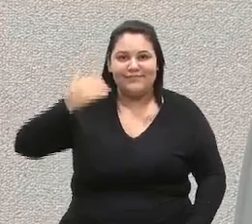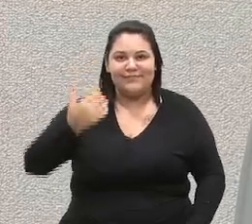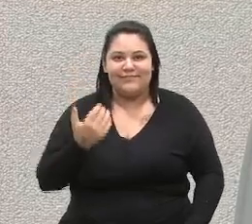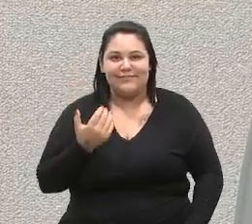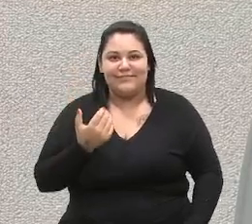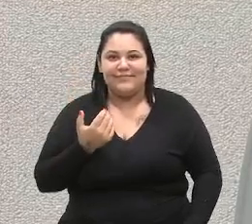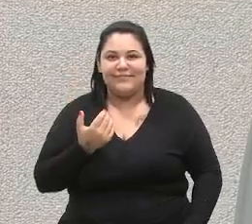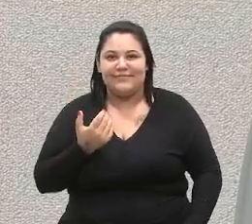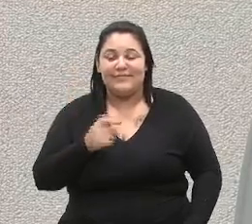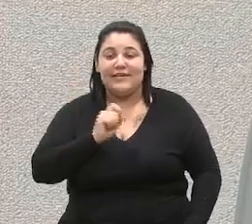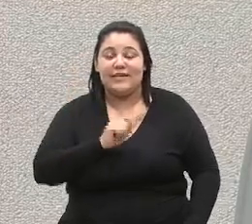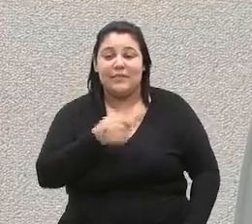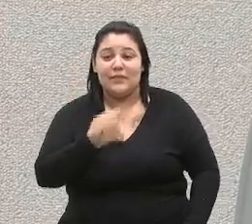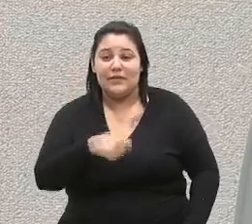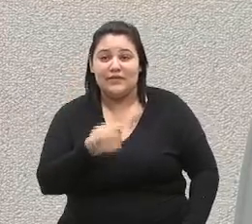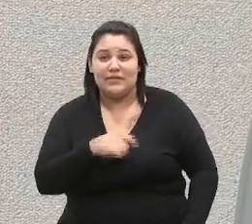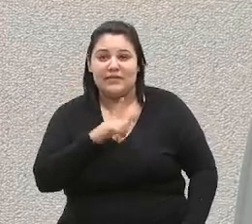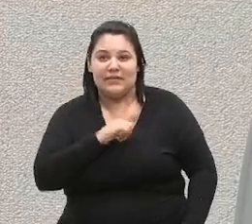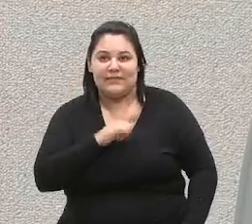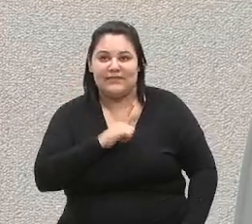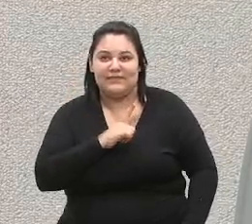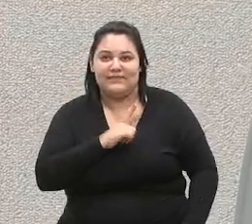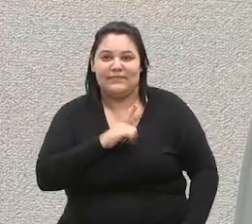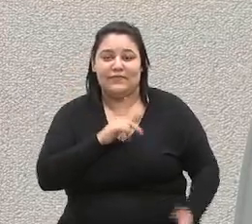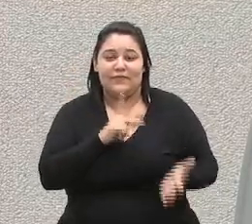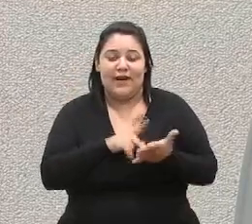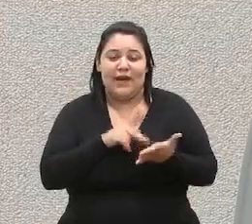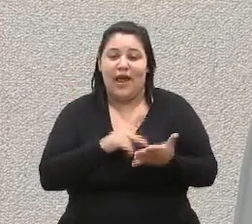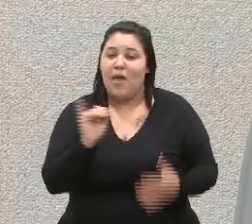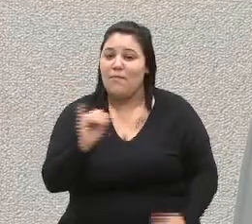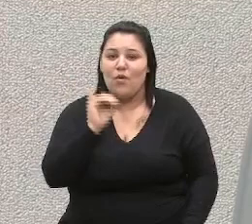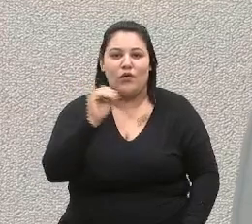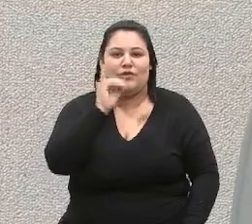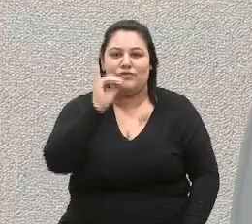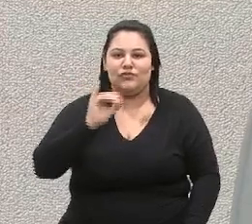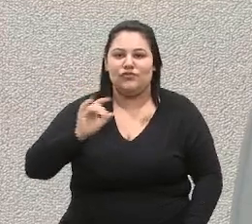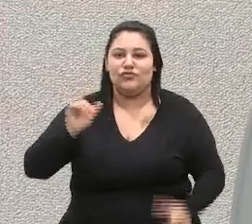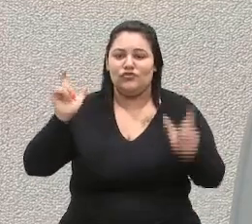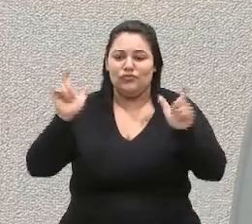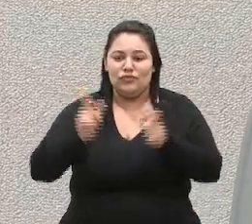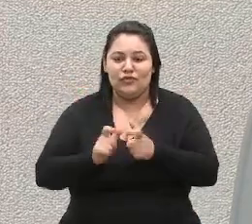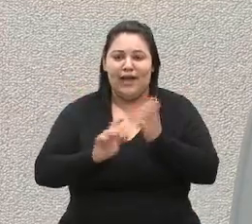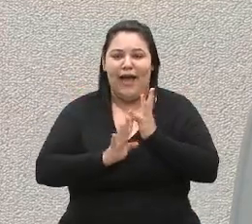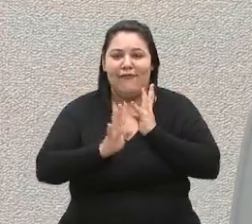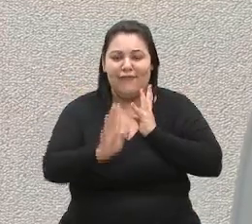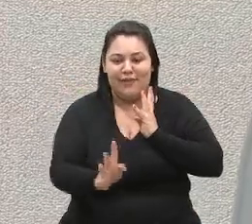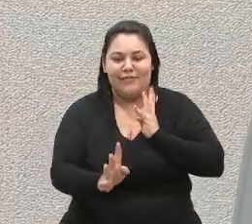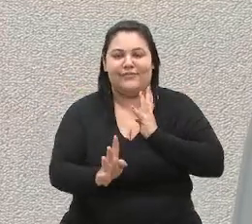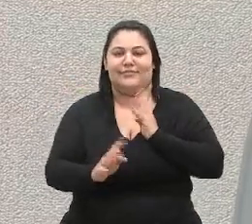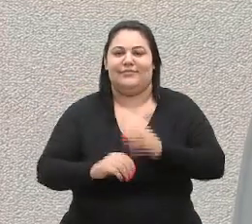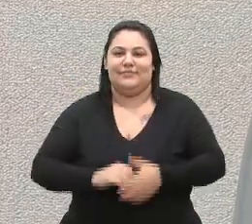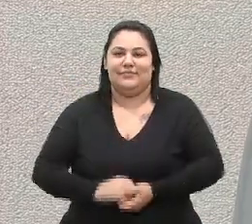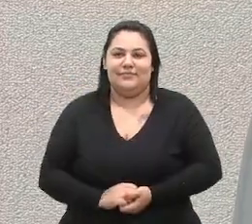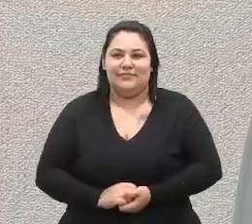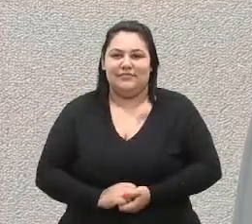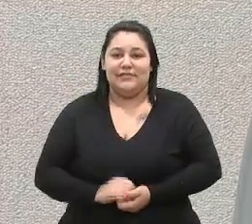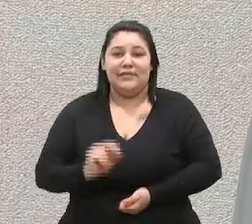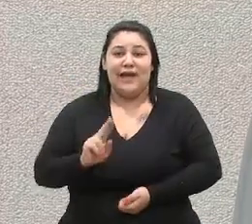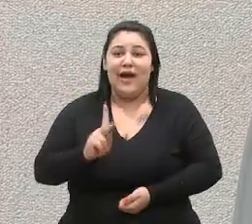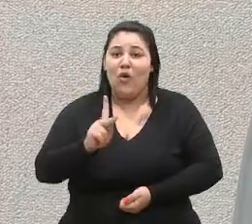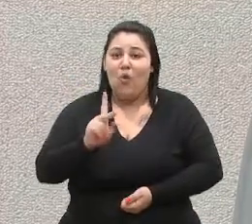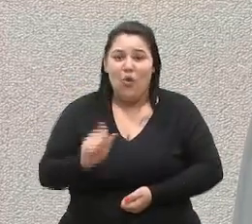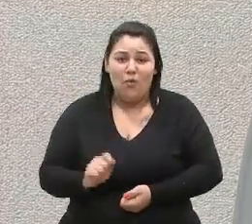é necessário e extremamente importante que se diminua as filas do postão, da UPA,